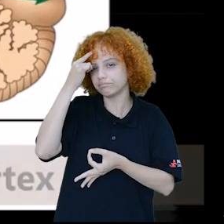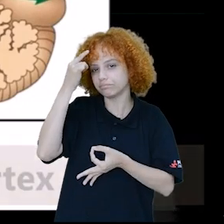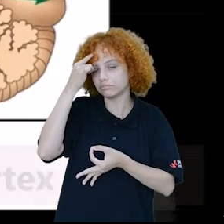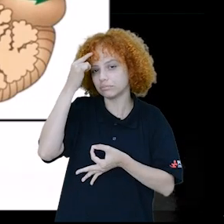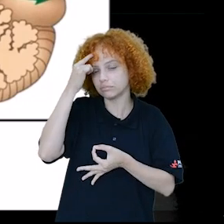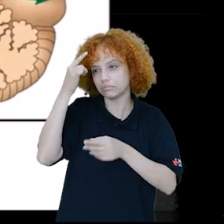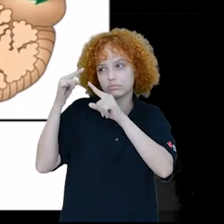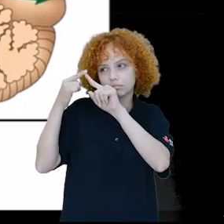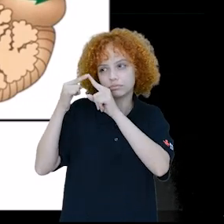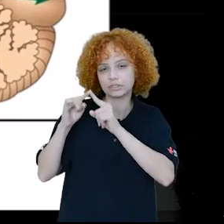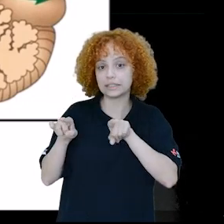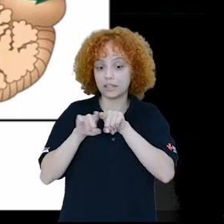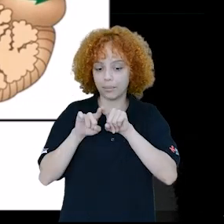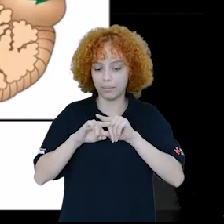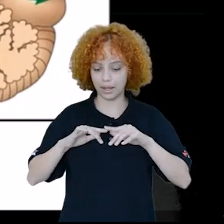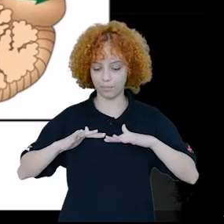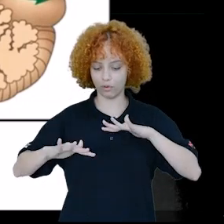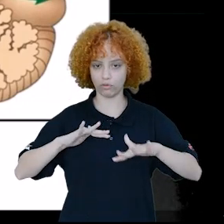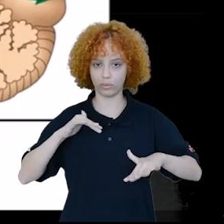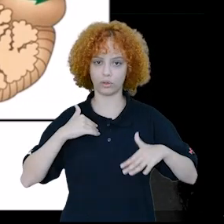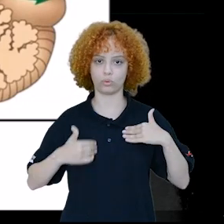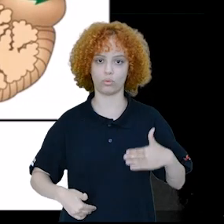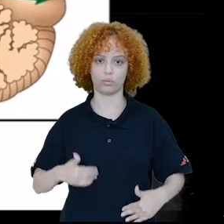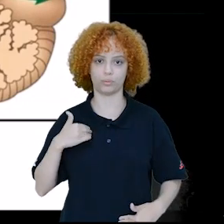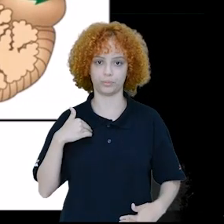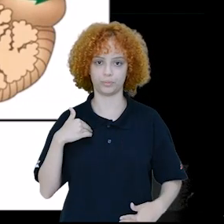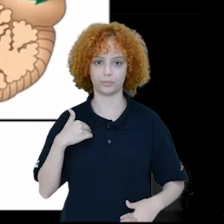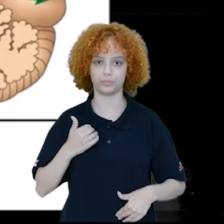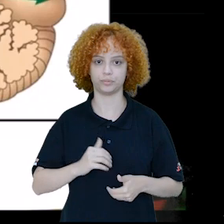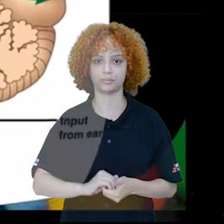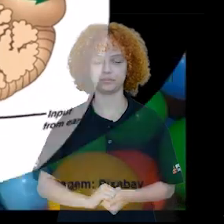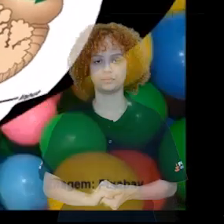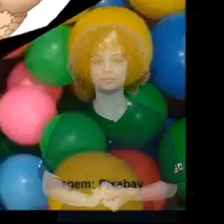simples pensar até ações motoras.